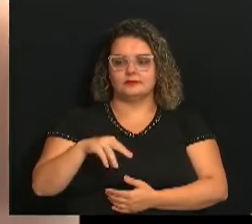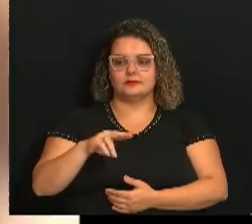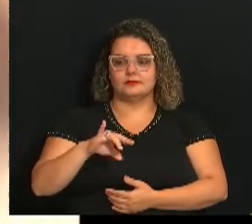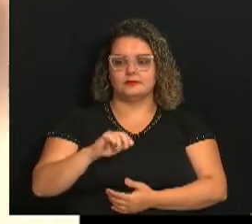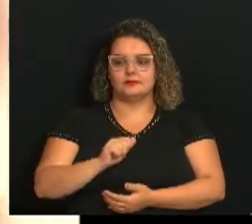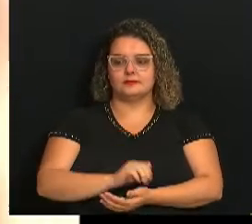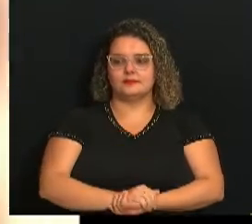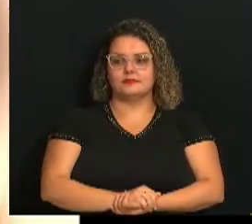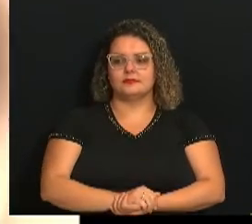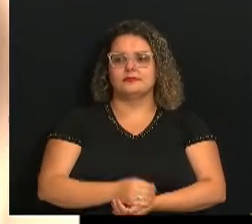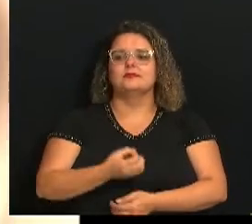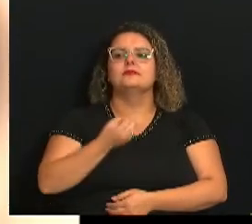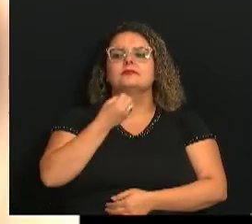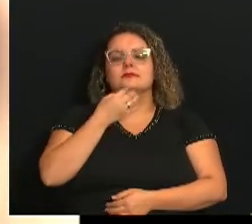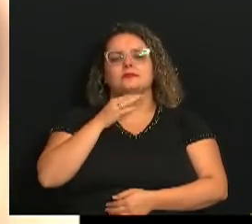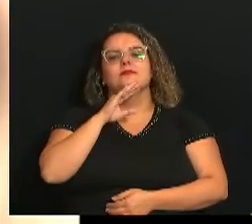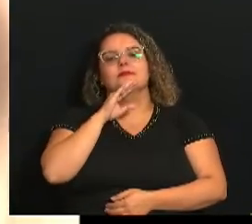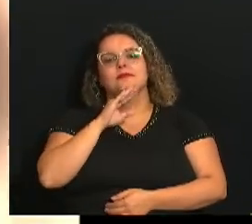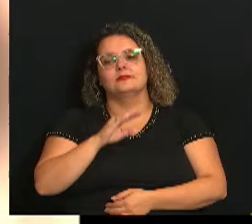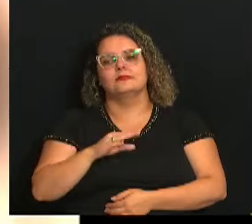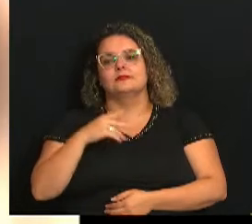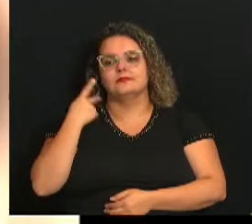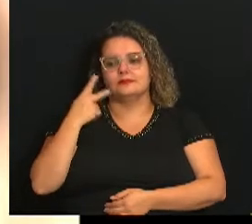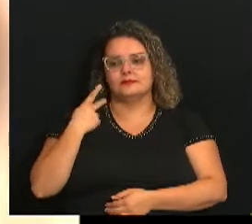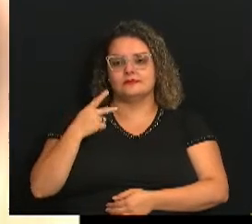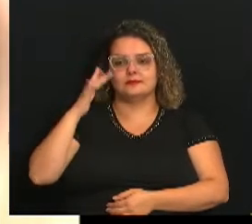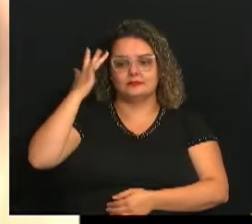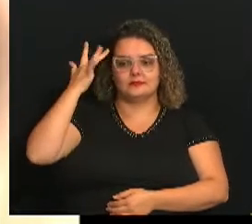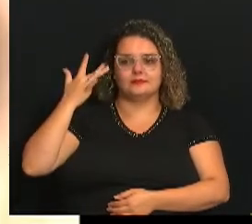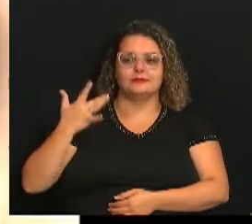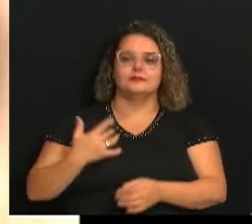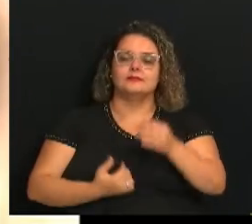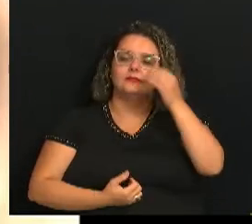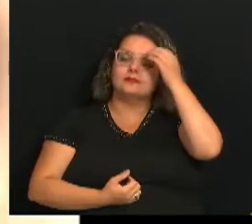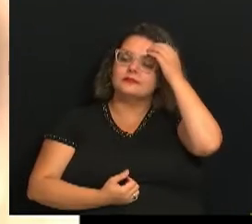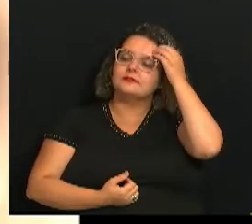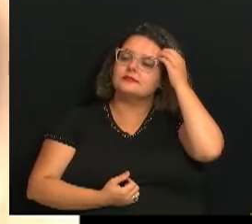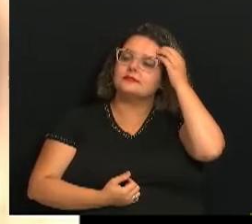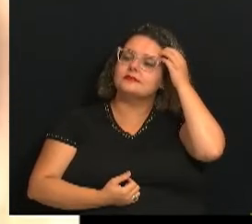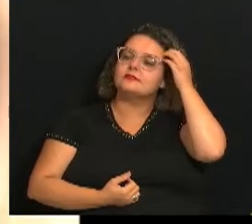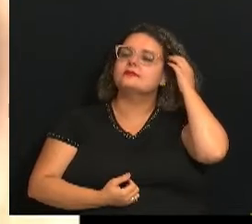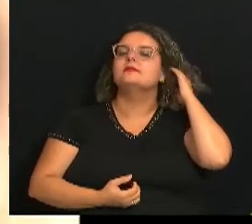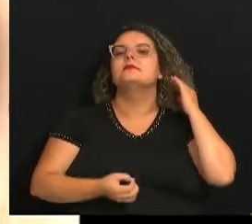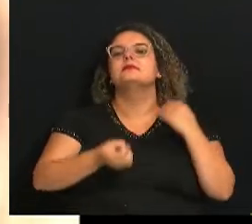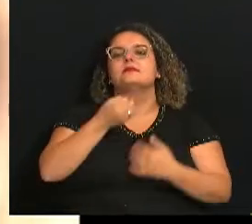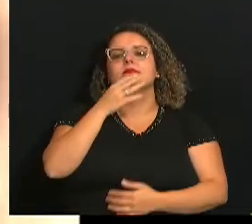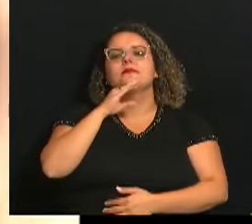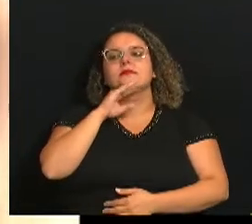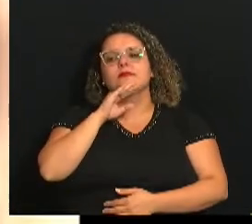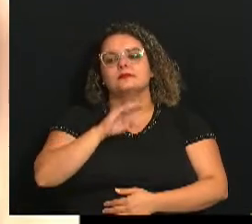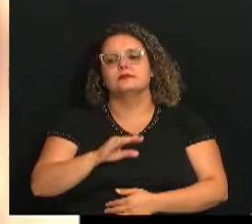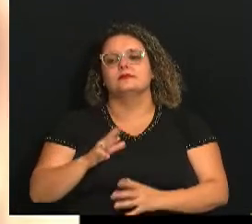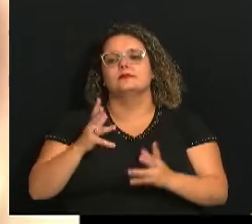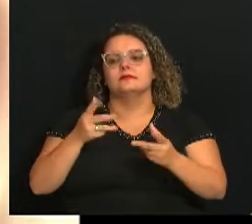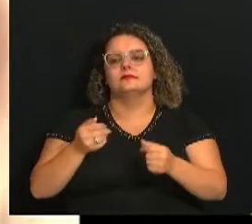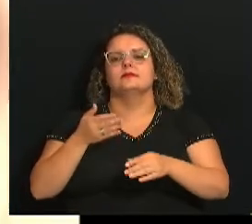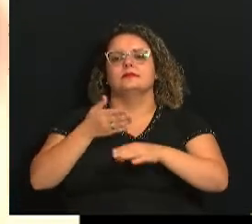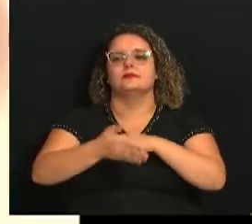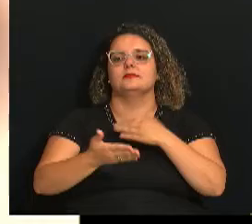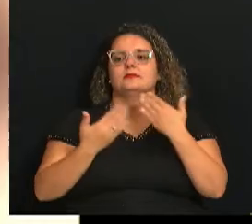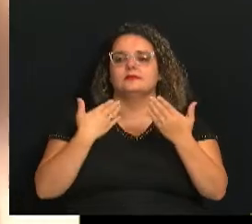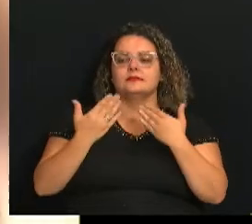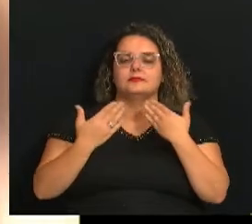Boa tarde, vereadora Guida Calisto, boa tarde a todos que estão aqui participando dessa conversa, e todos